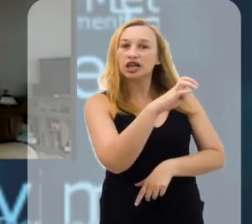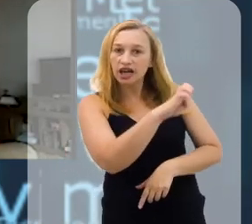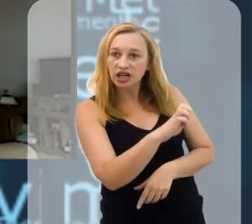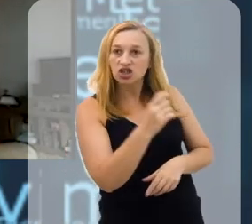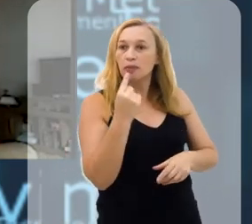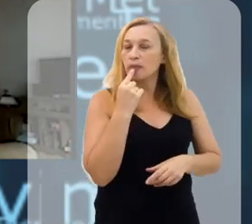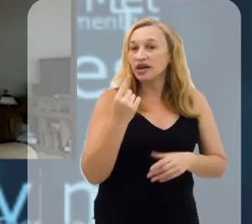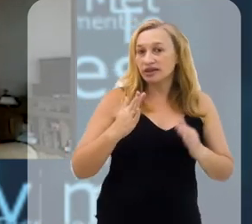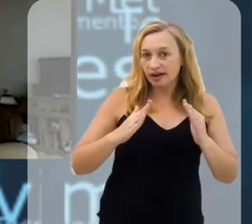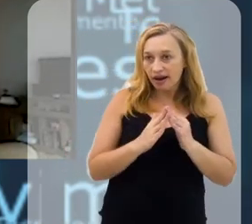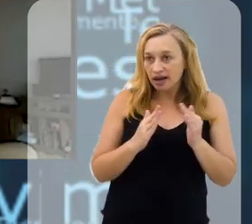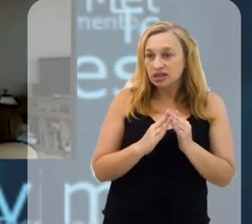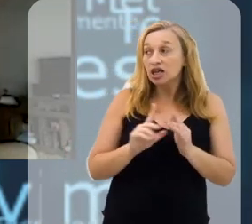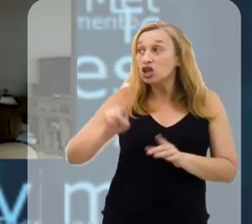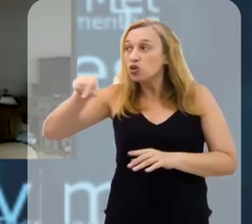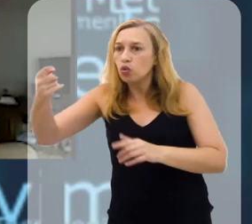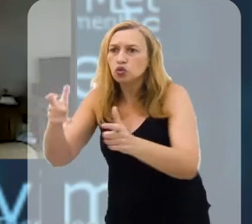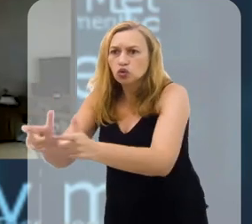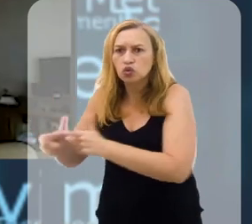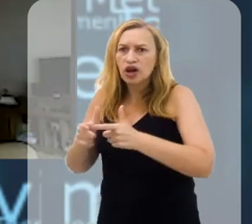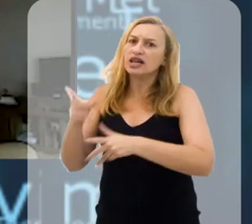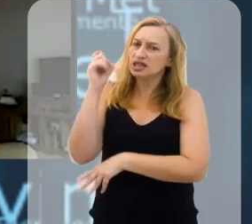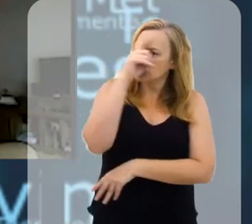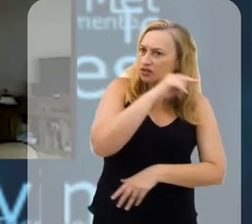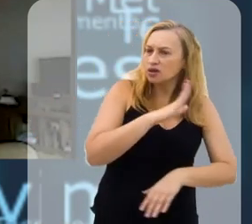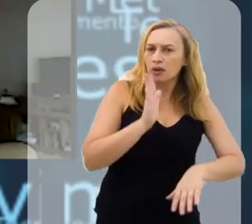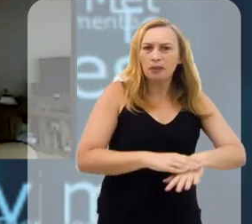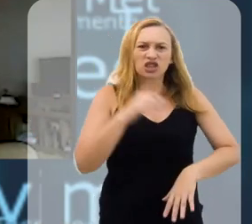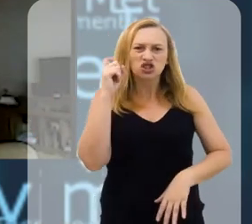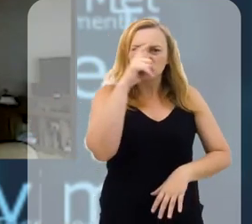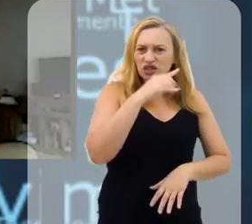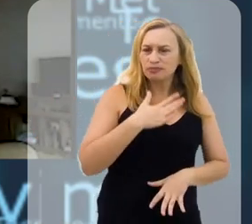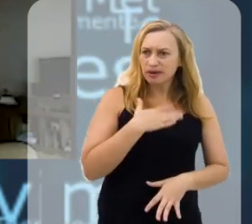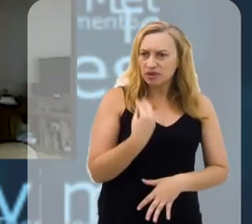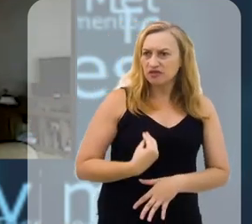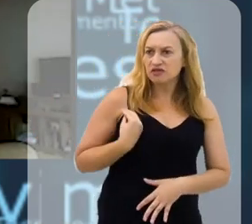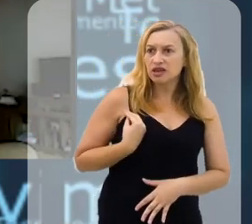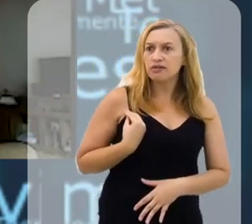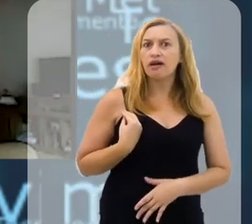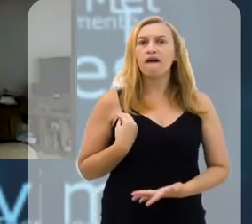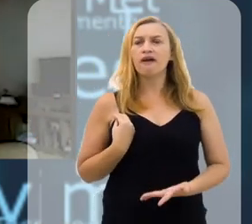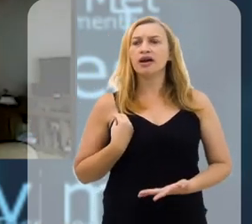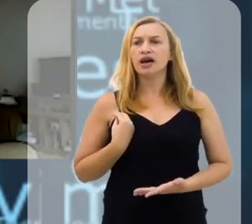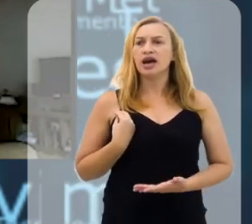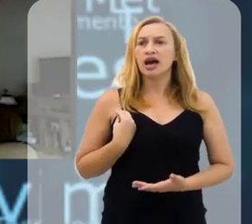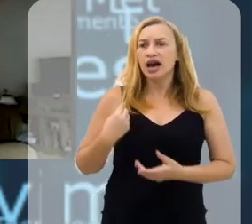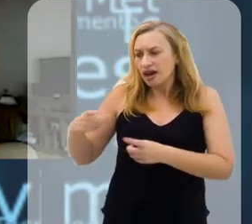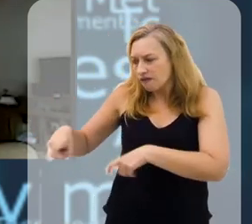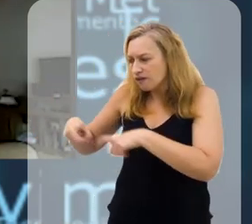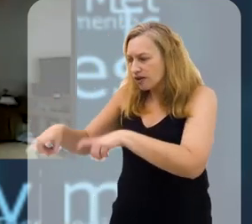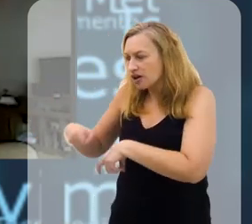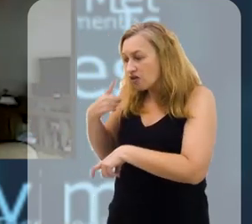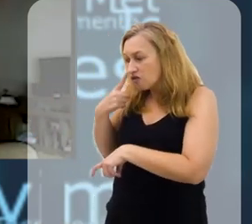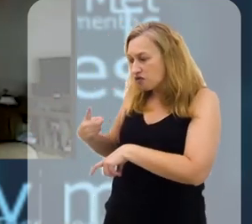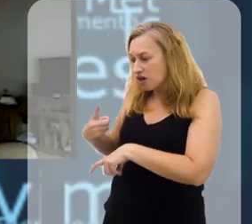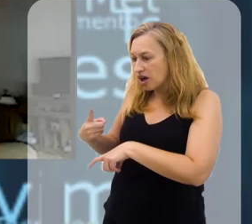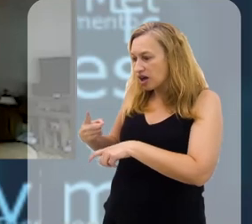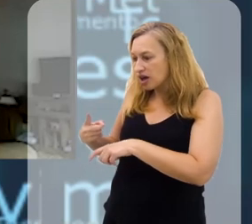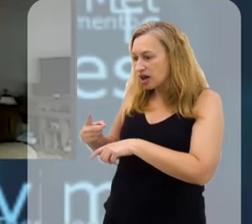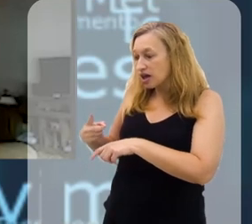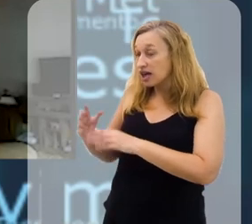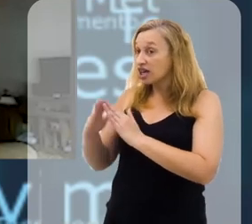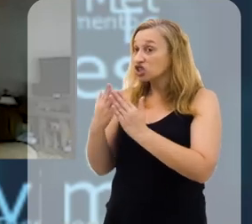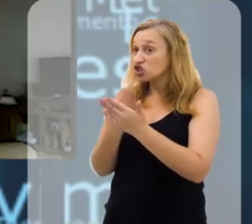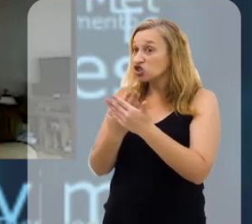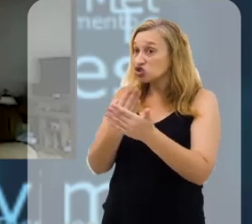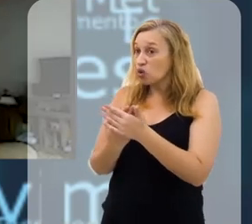outras regiões é muito difícil. Eu costumo dizer que o que mais doía no meu coração era passar nas lavouras e ver